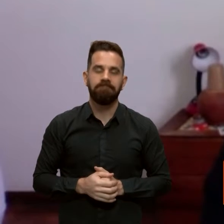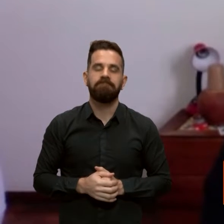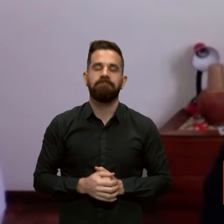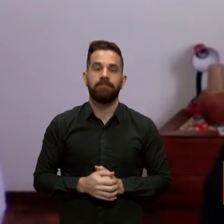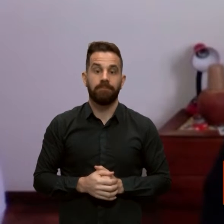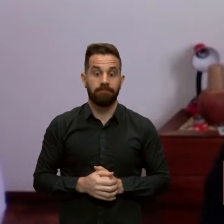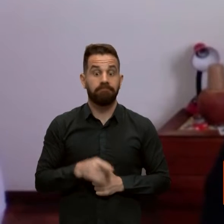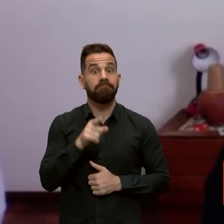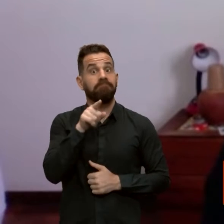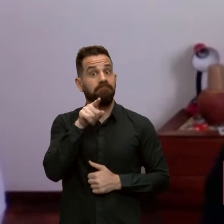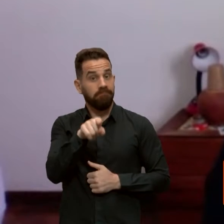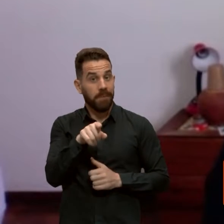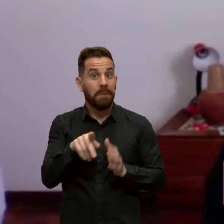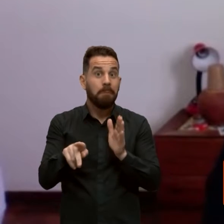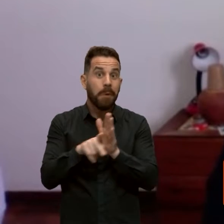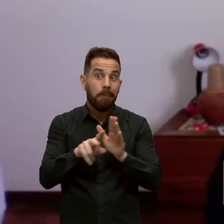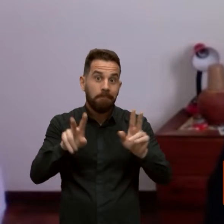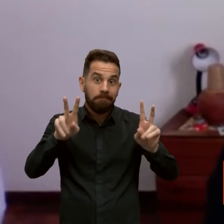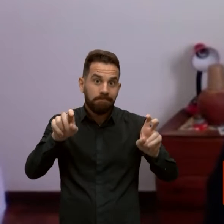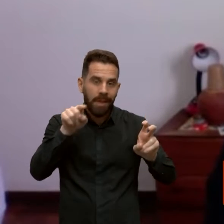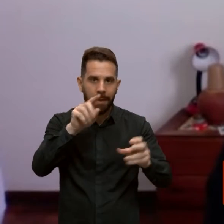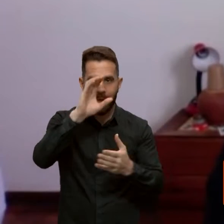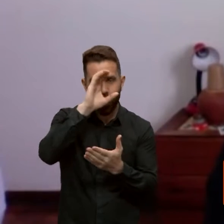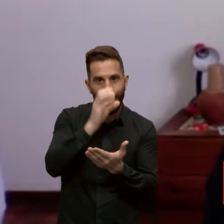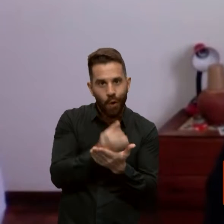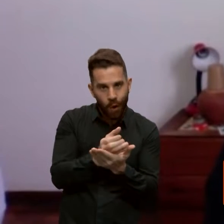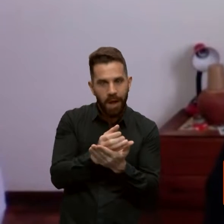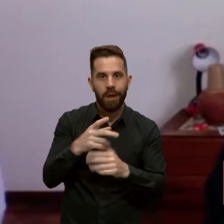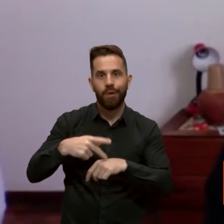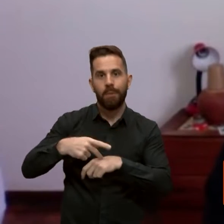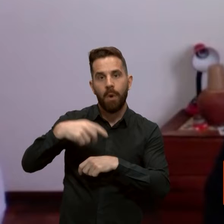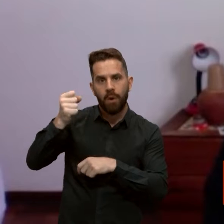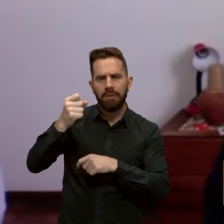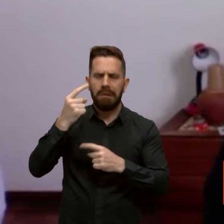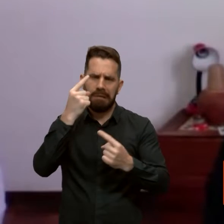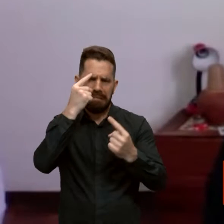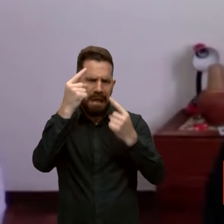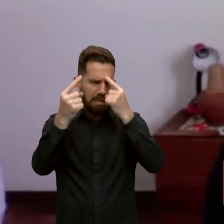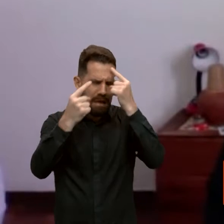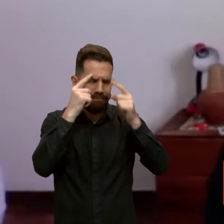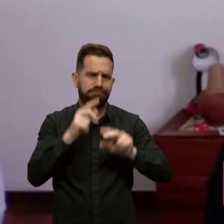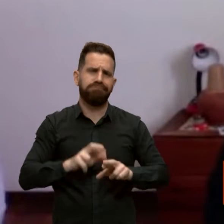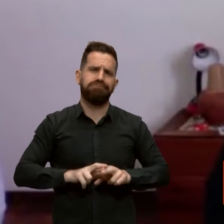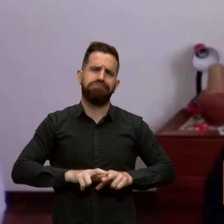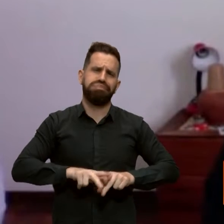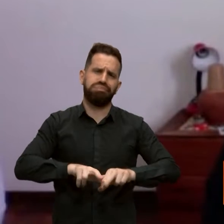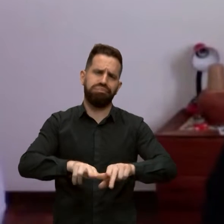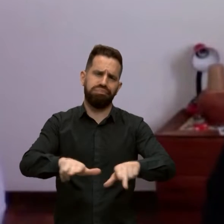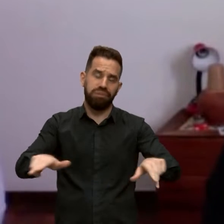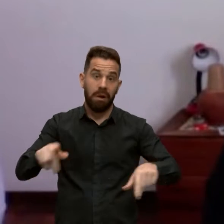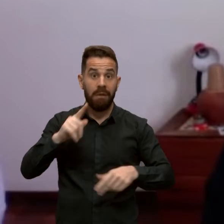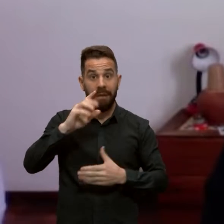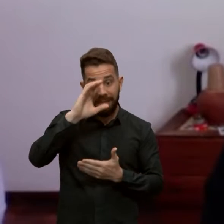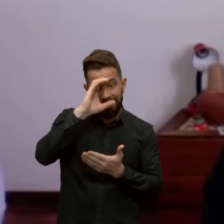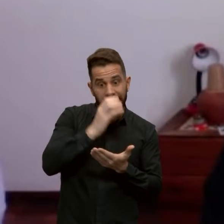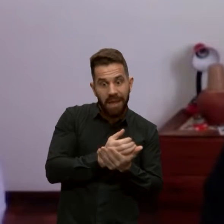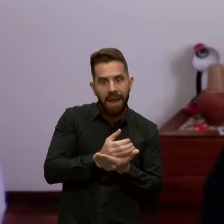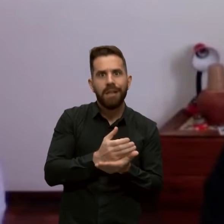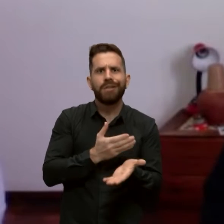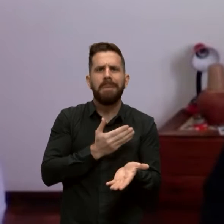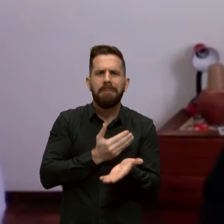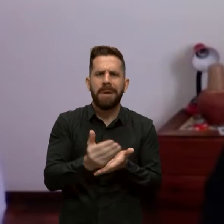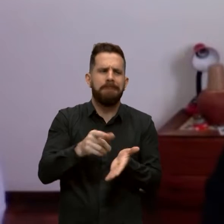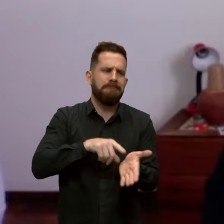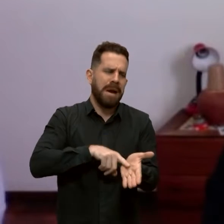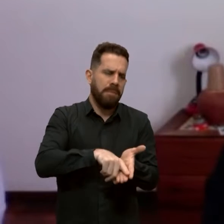o doutorado ou uma pós-graduação é que ideias não faltam, né? Elas vão aparecendo à medida que a tese vai sendo desenvolvida e